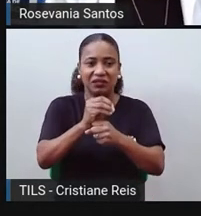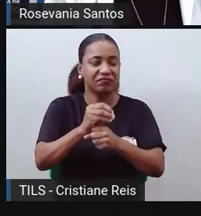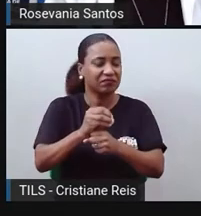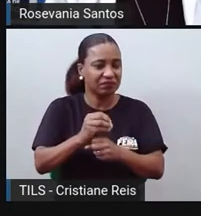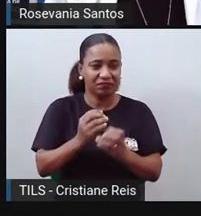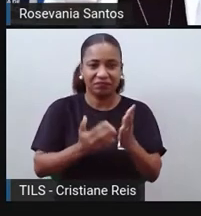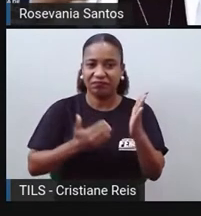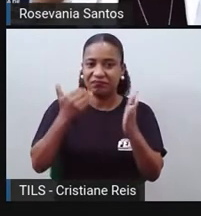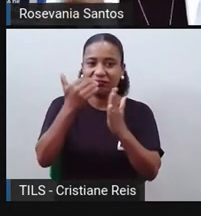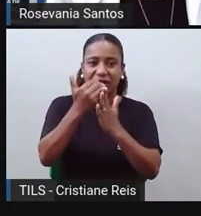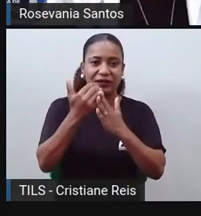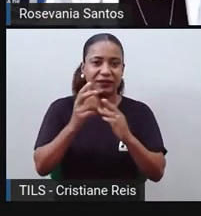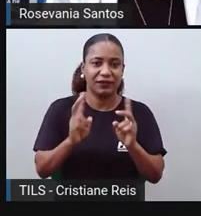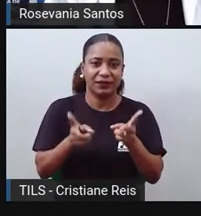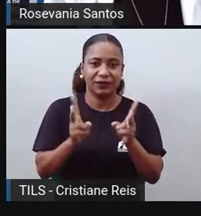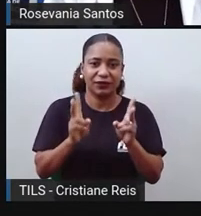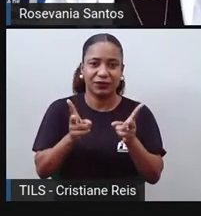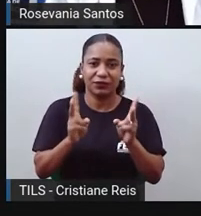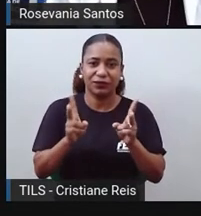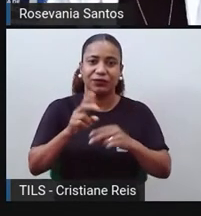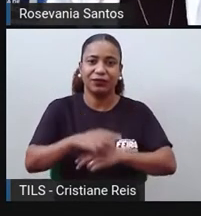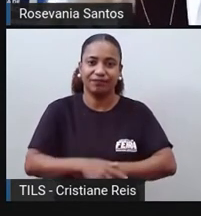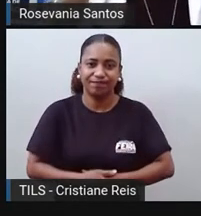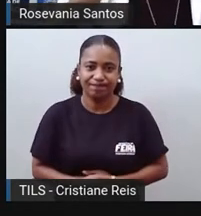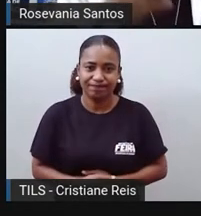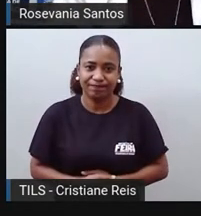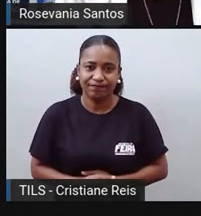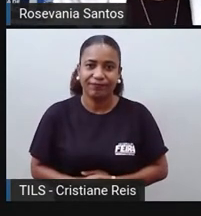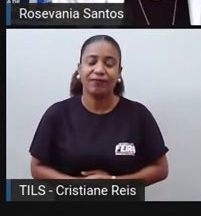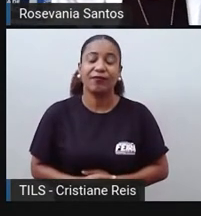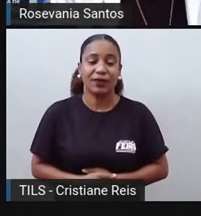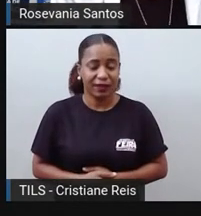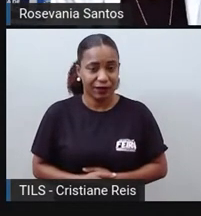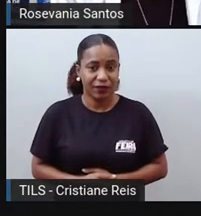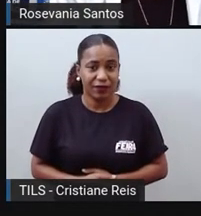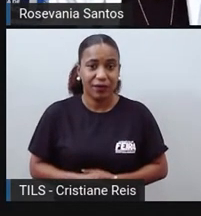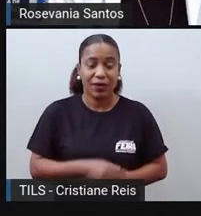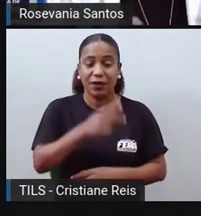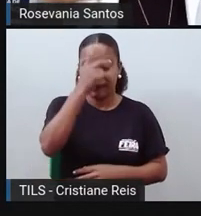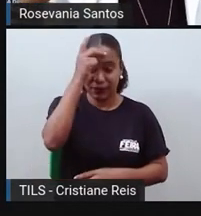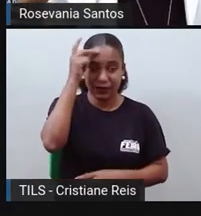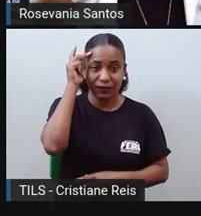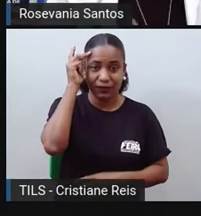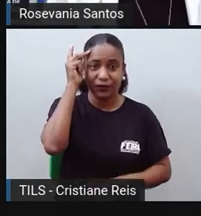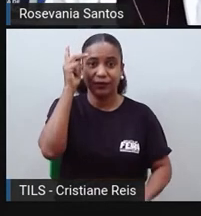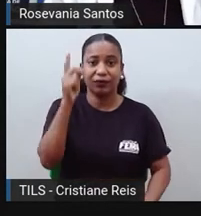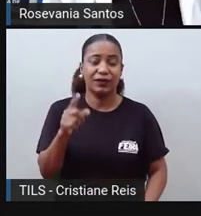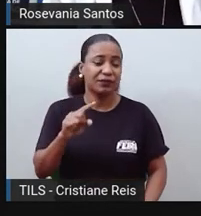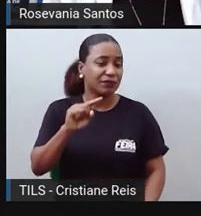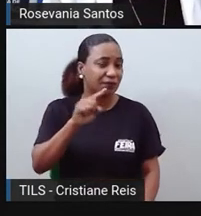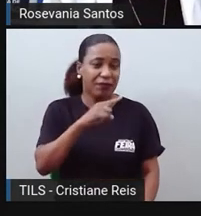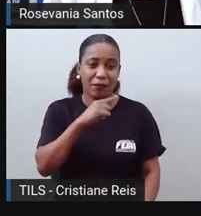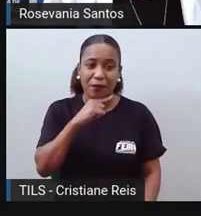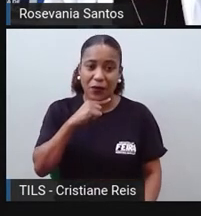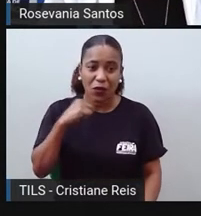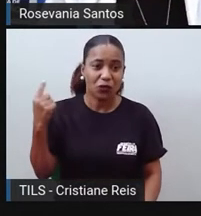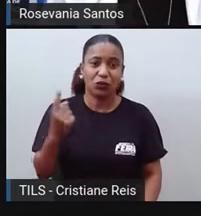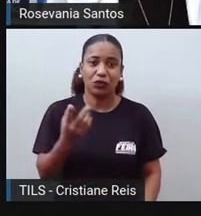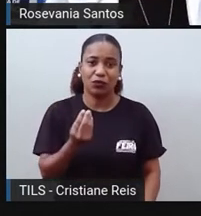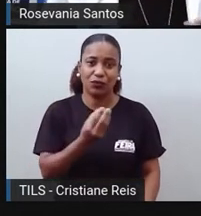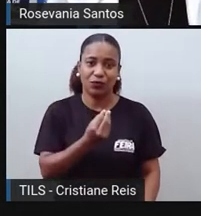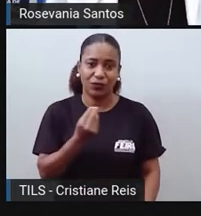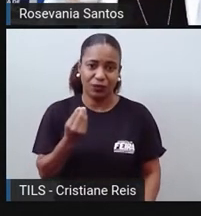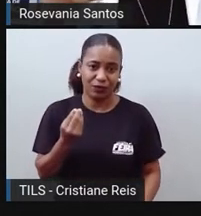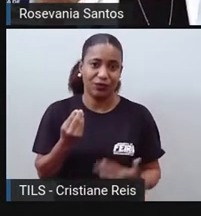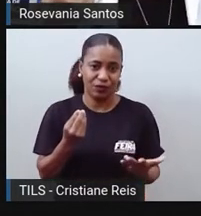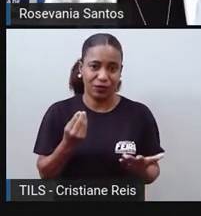de mortos, as cidades extremamente arrasadas, o povo totalmente empobrecido, muita gente teve que emigrar, e